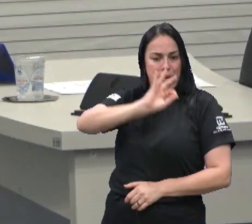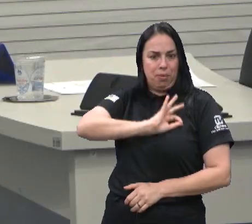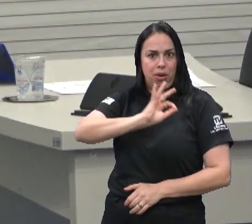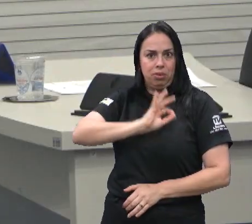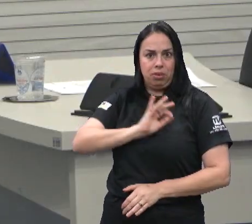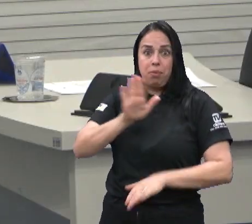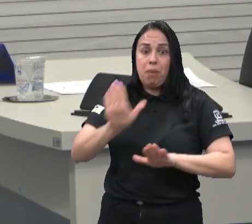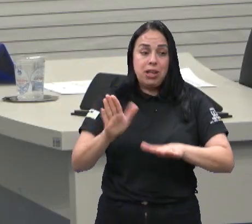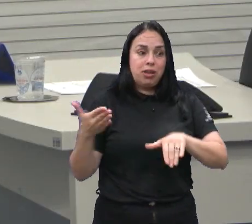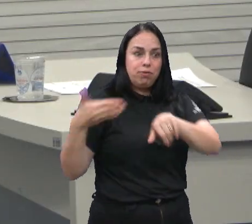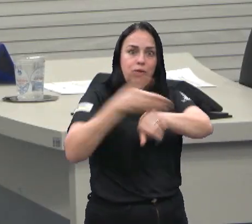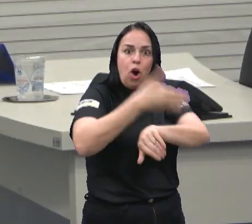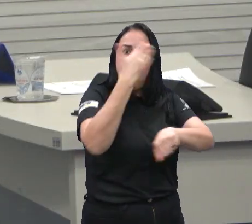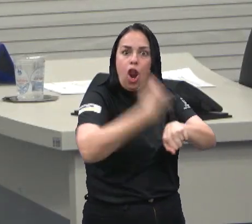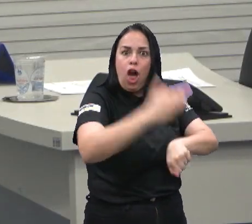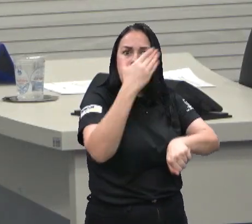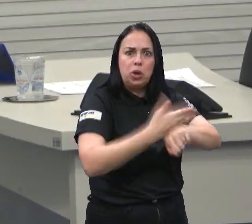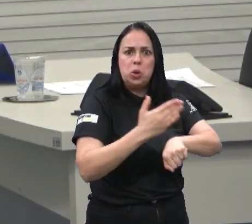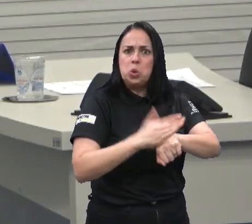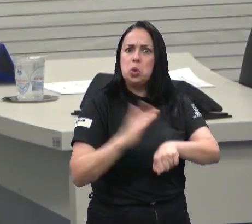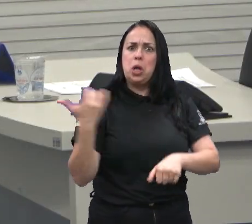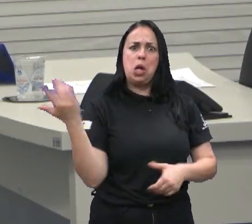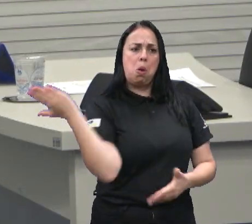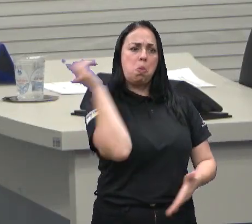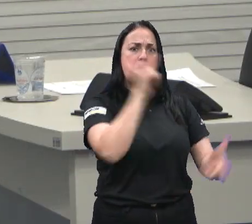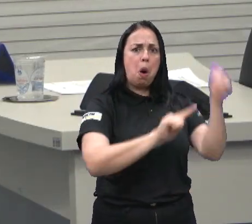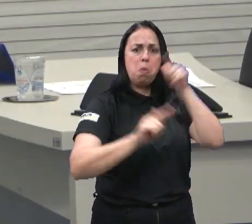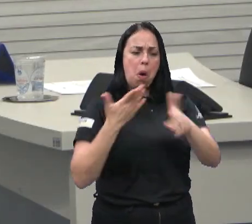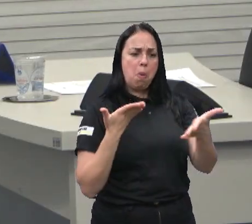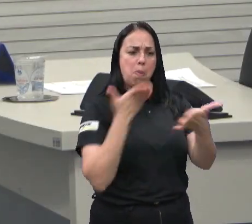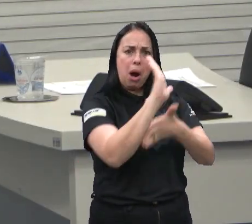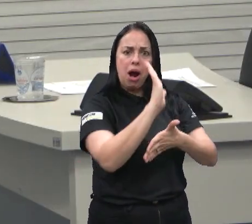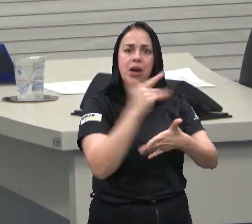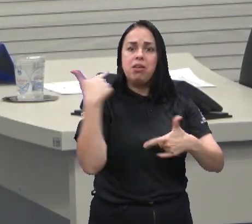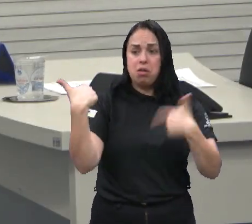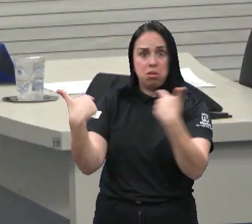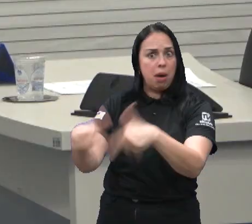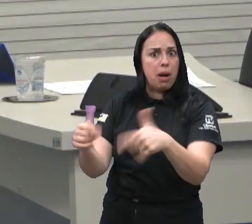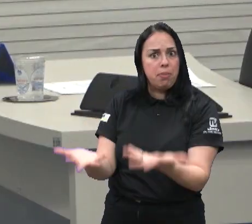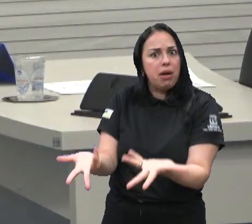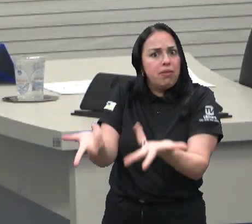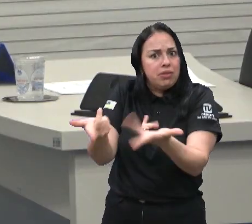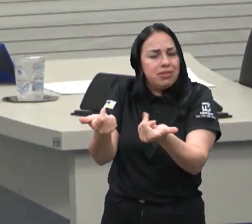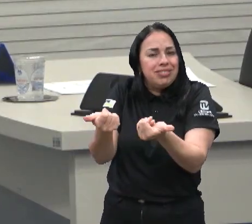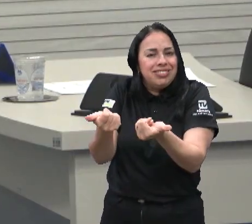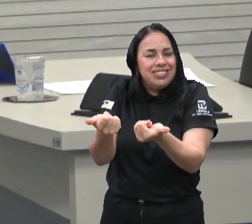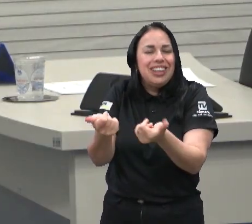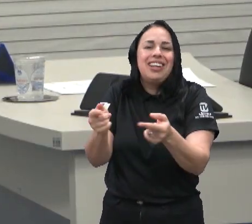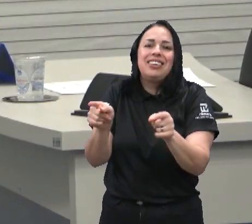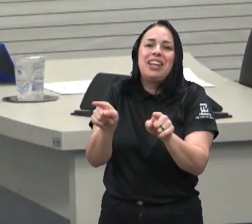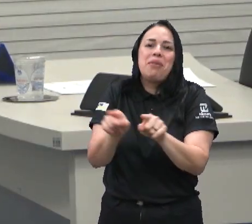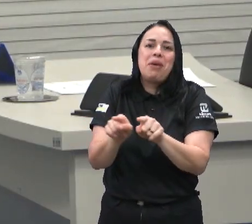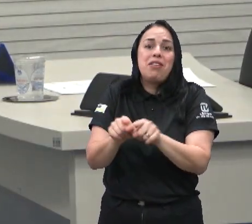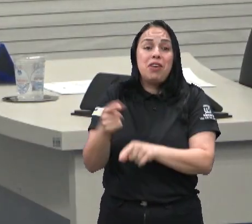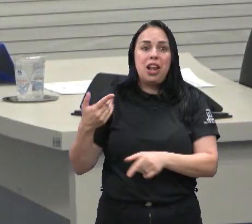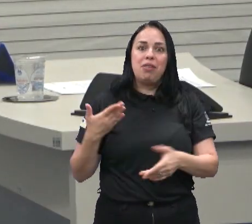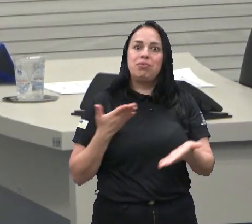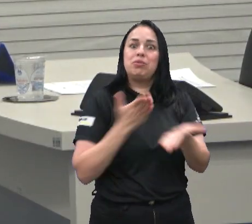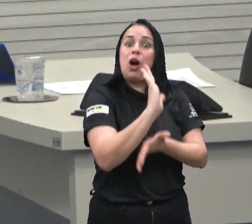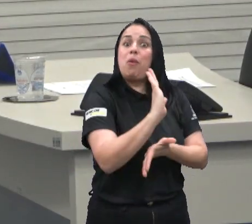Campos, né, gabaritado, que exerce bem a sua função e ainda vai e